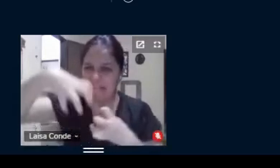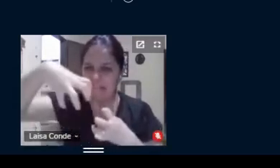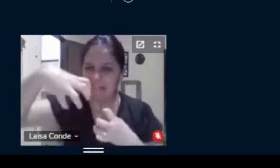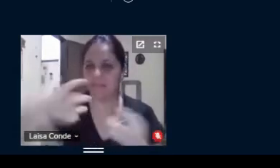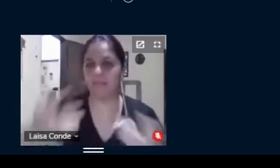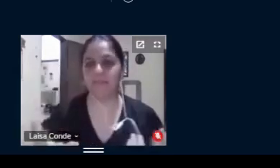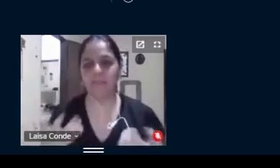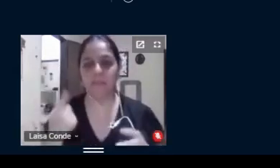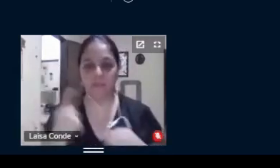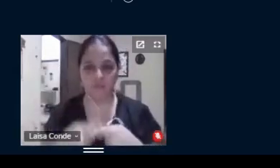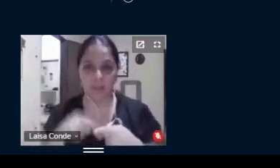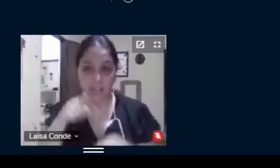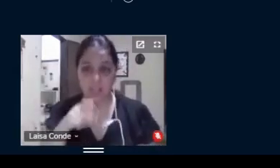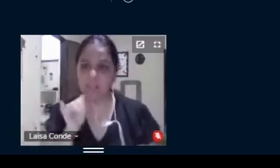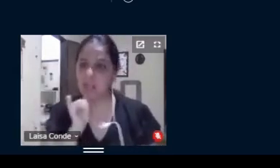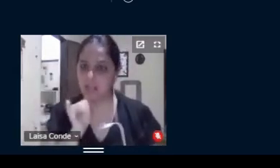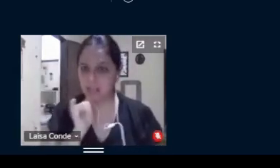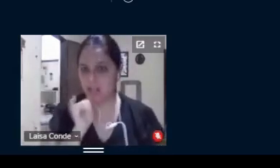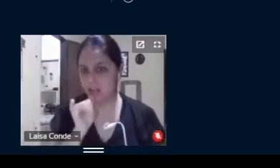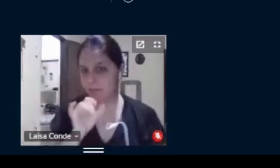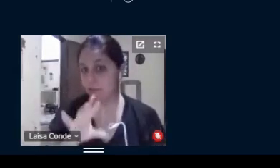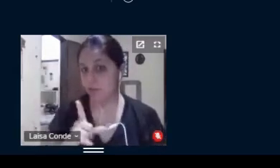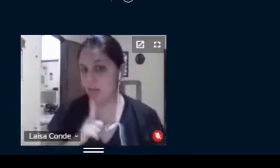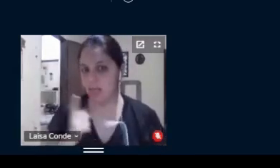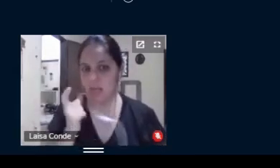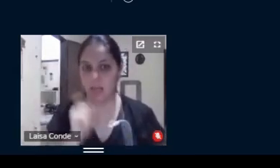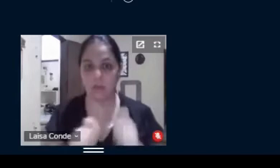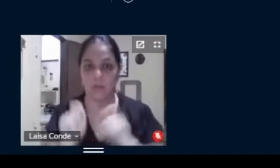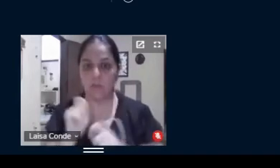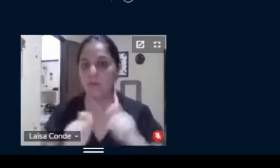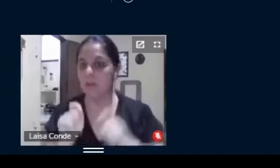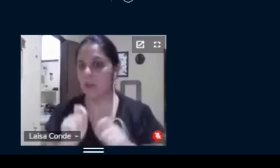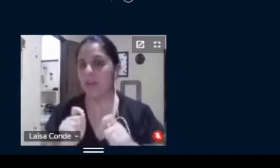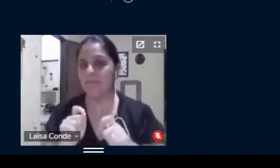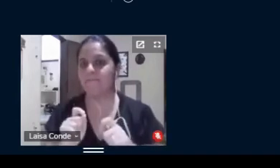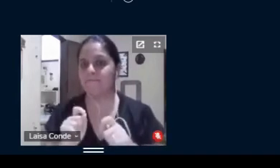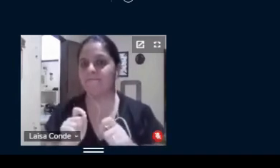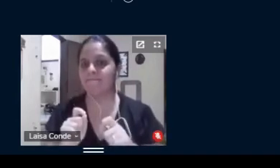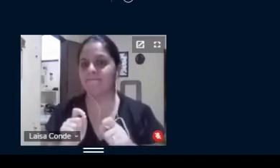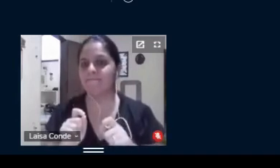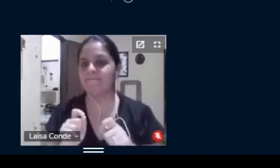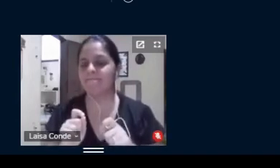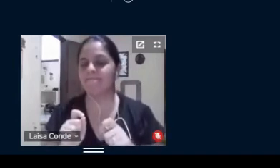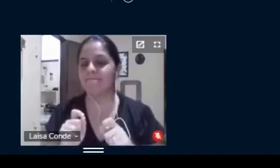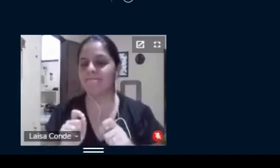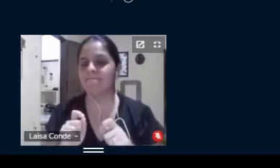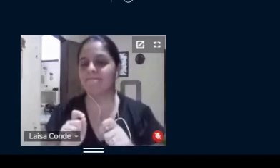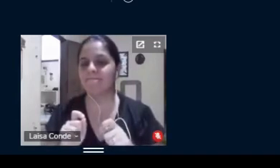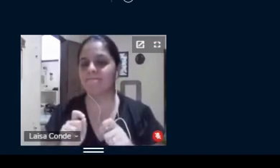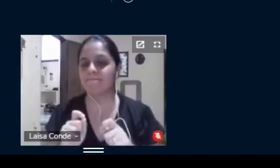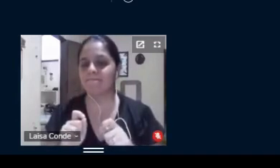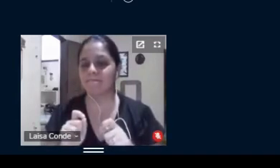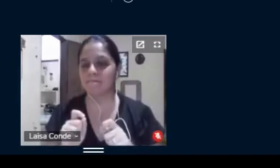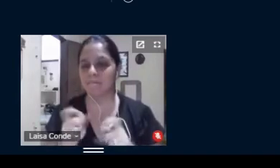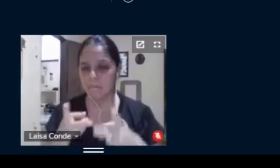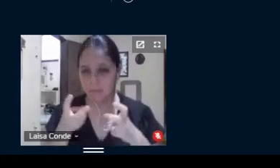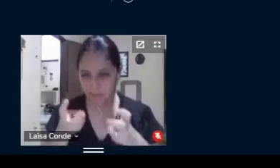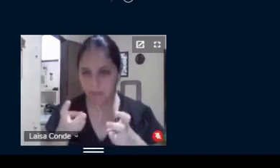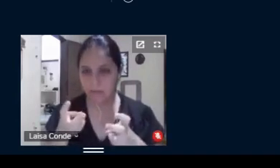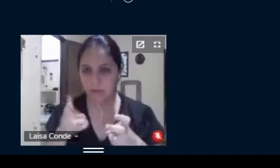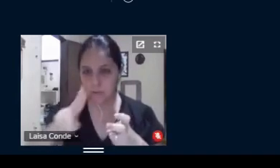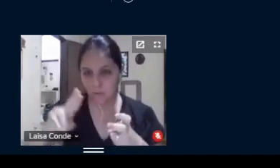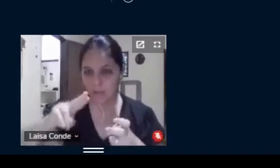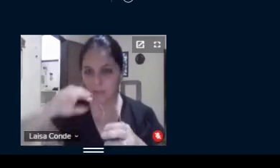esse caso aqui, a gente só vai ter a trinca que tem, ó. Nesse caso, ele fez uma suspensão, ó. Tá vendo que ele ficou aglomerado